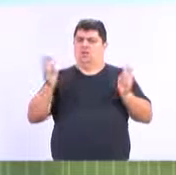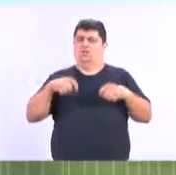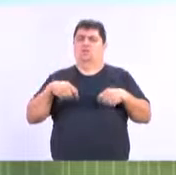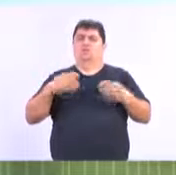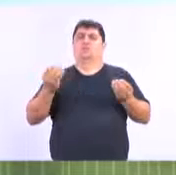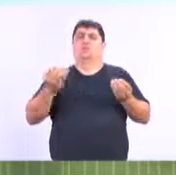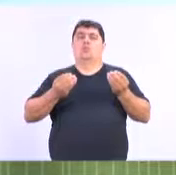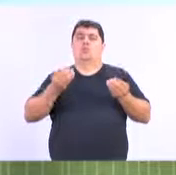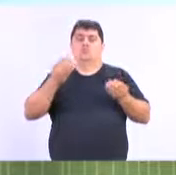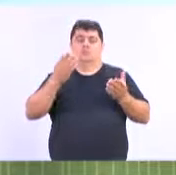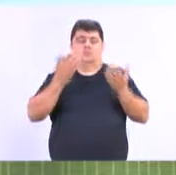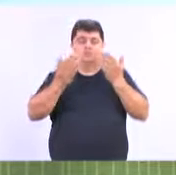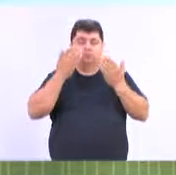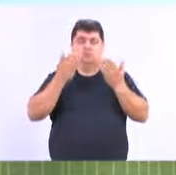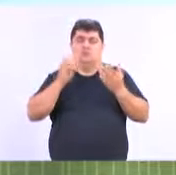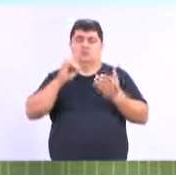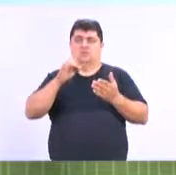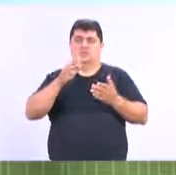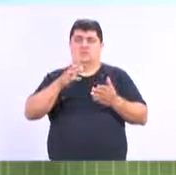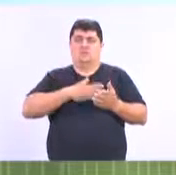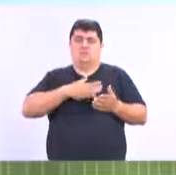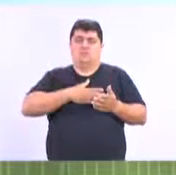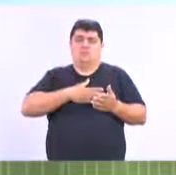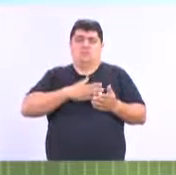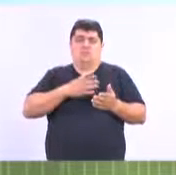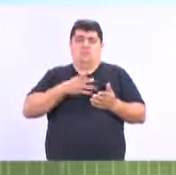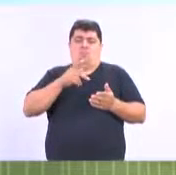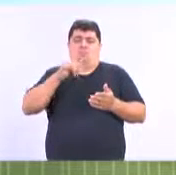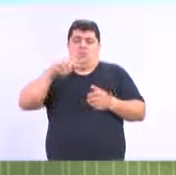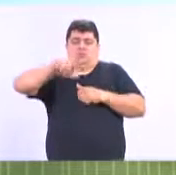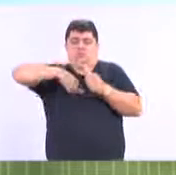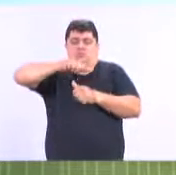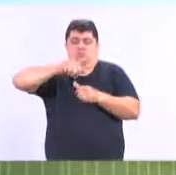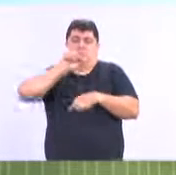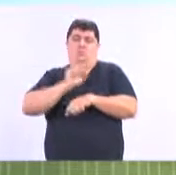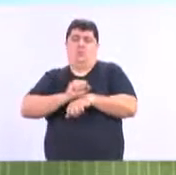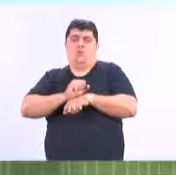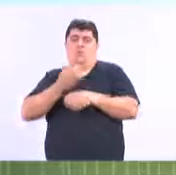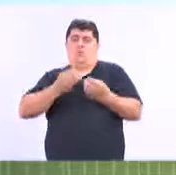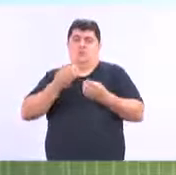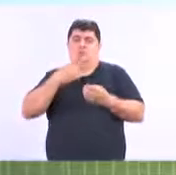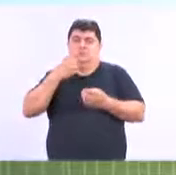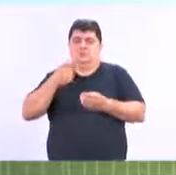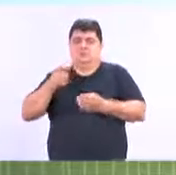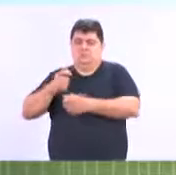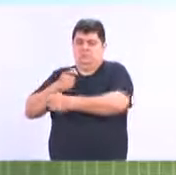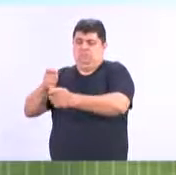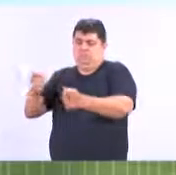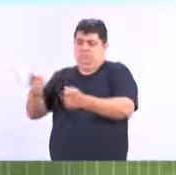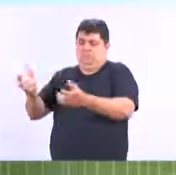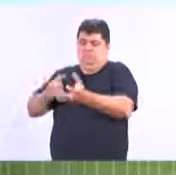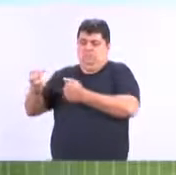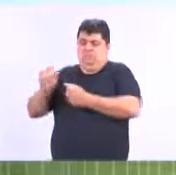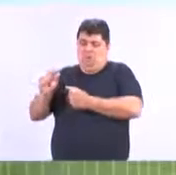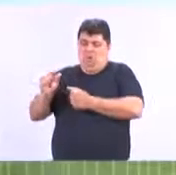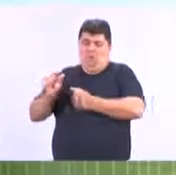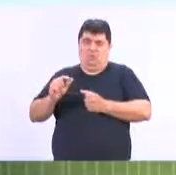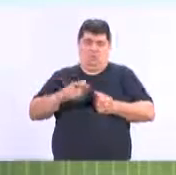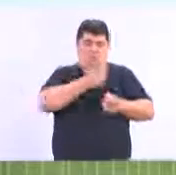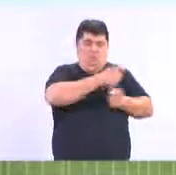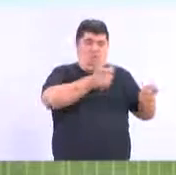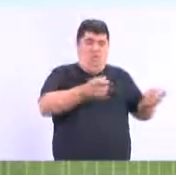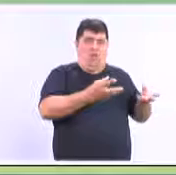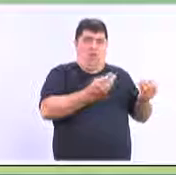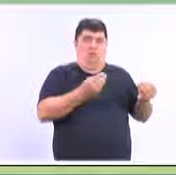porque se o meu passivo circulante estiver muito acima do meu ativo circulante, como que eu vou conseguir dinheiro para pagar isso? Esse tipo de decisão que a gente vai